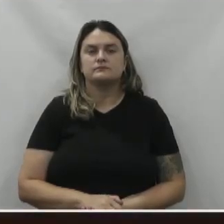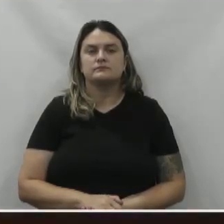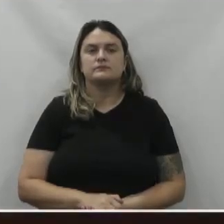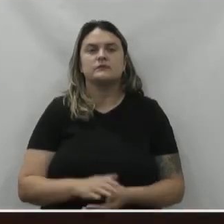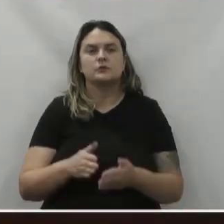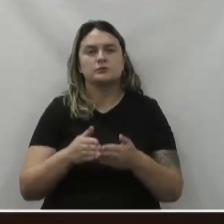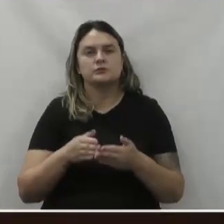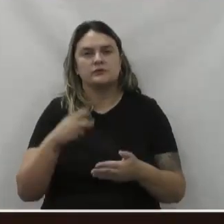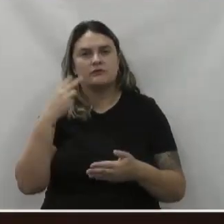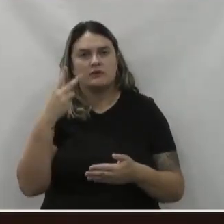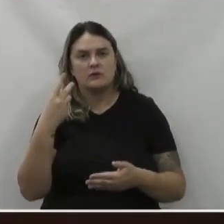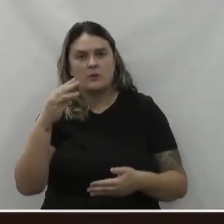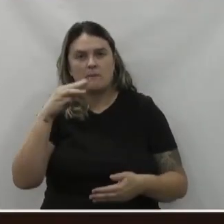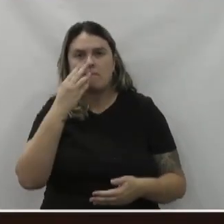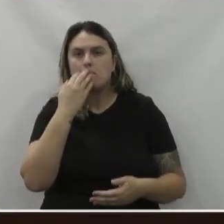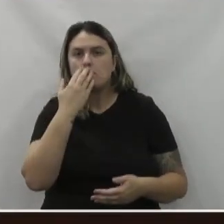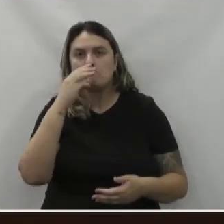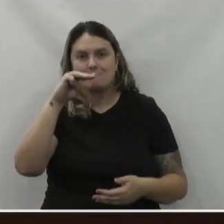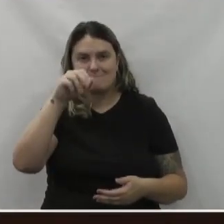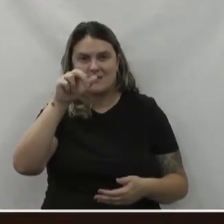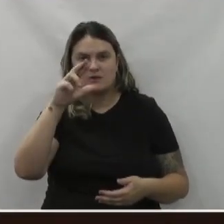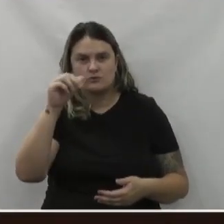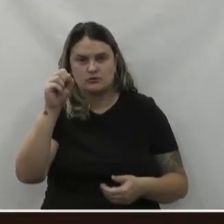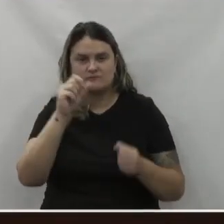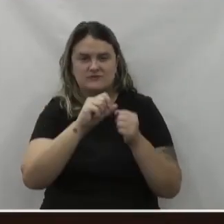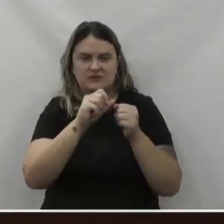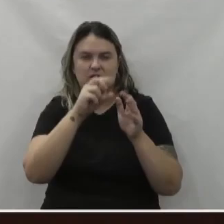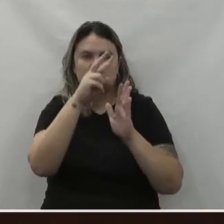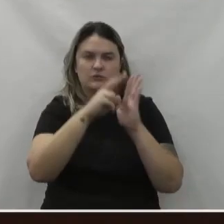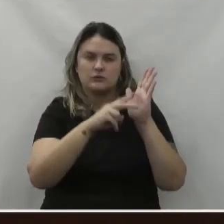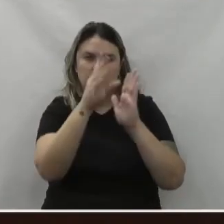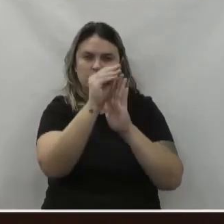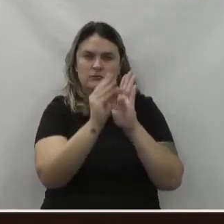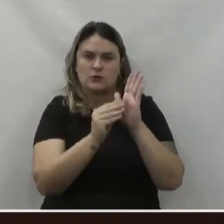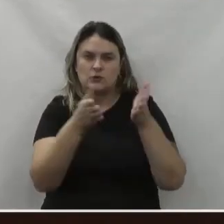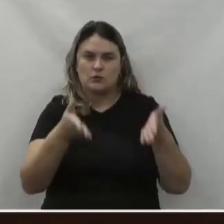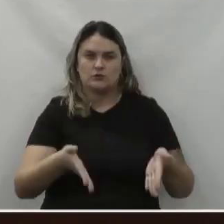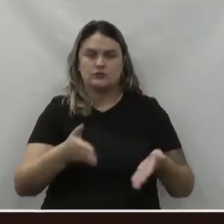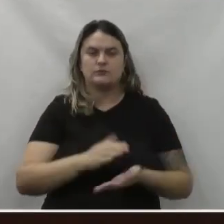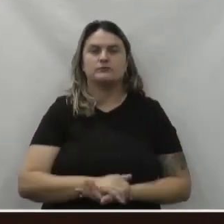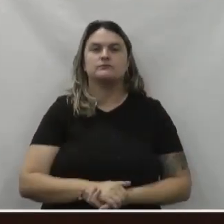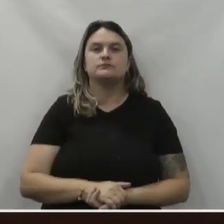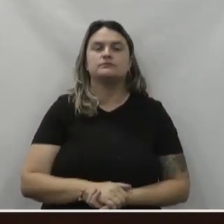Peço ao vereador Marcos Borracha Caos que proceda à leitura dos itens constantes do expediente do dia.